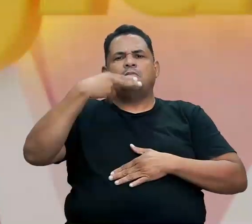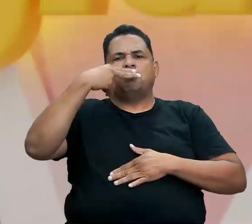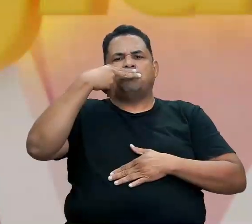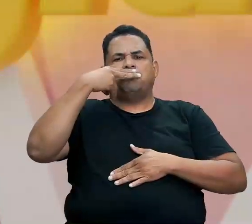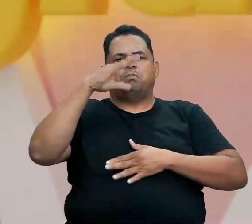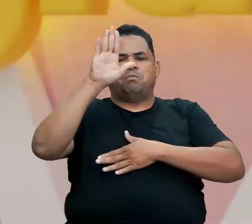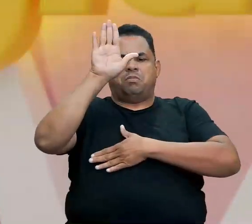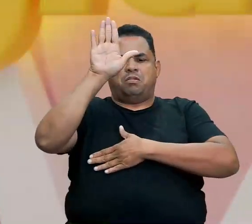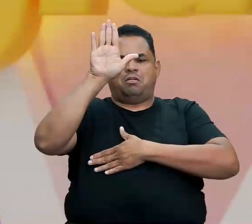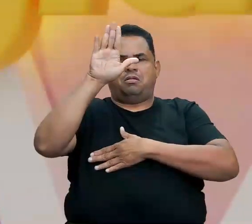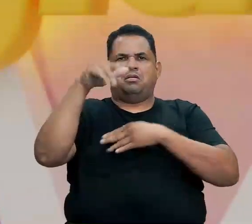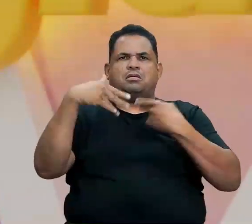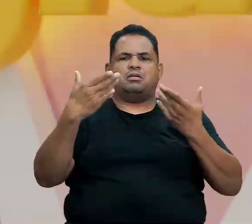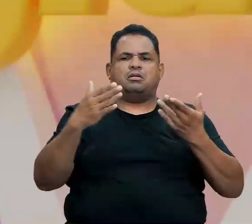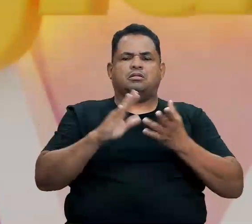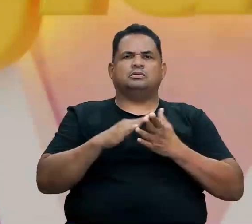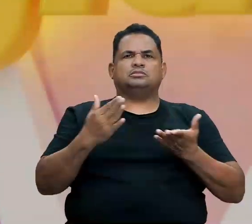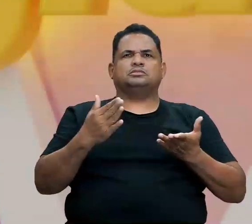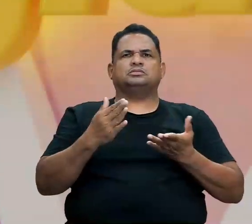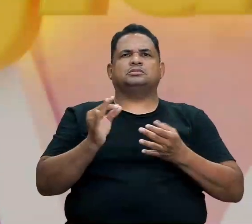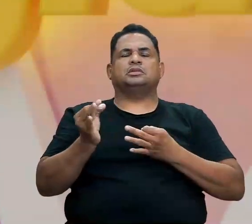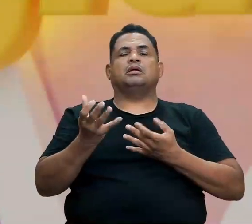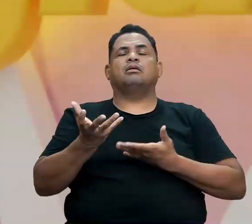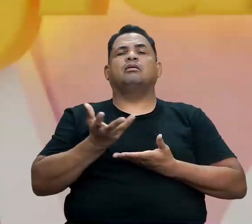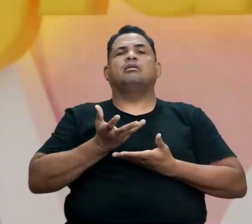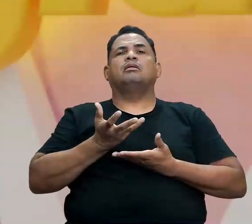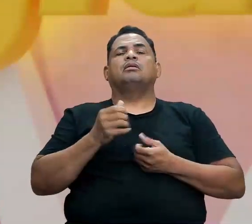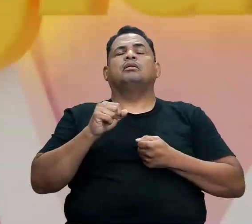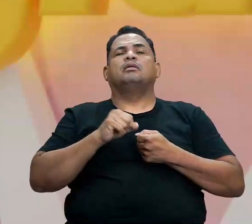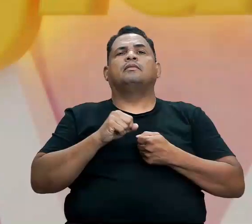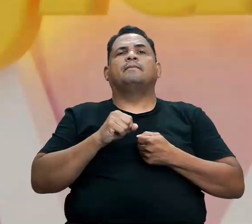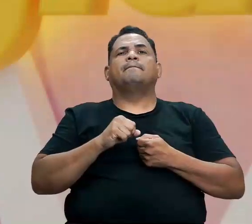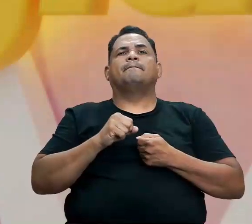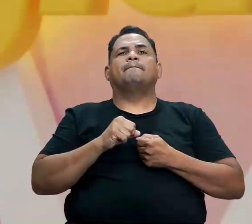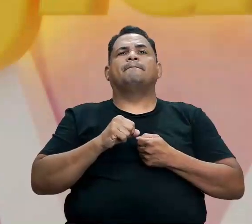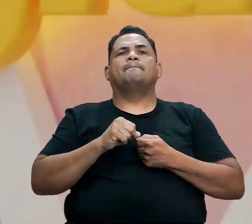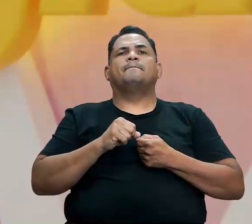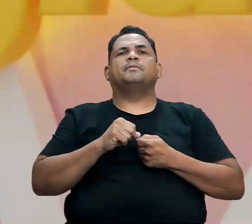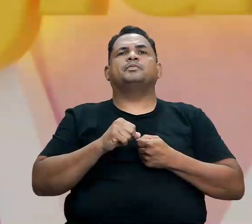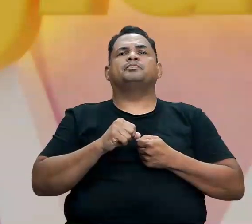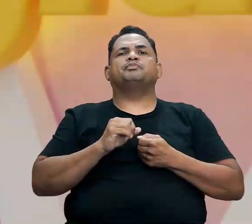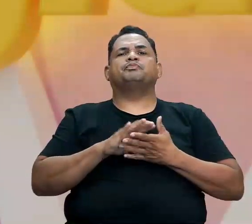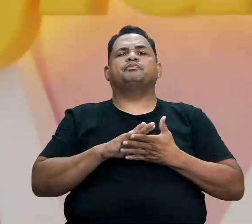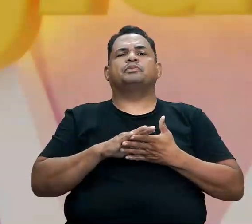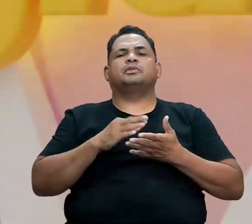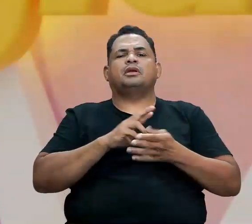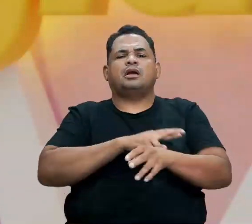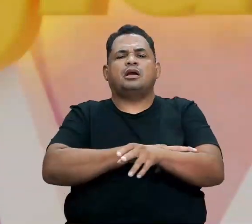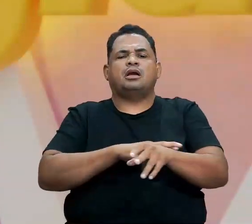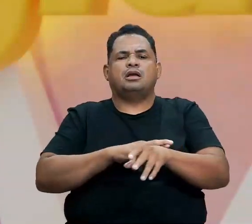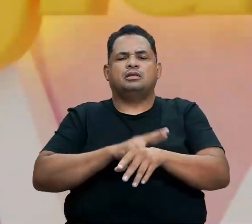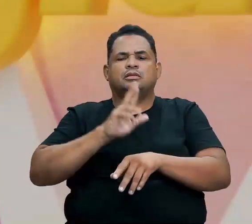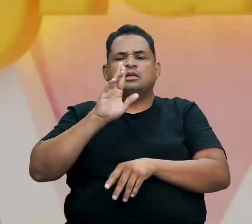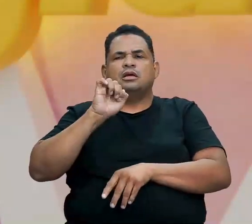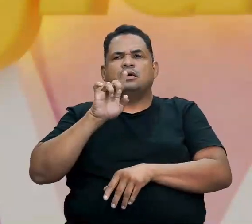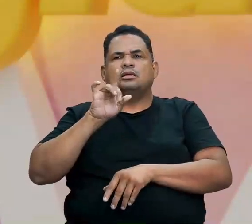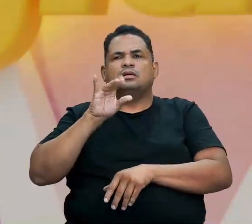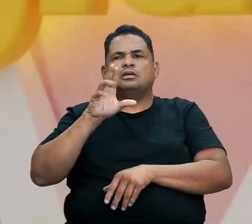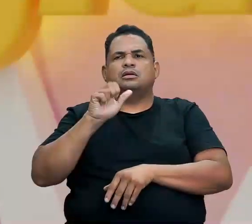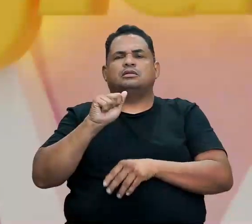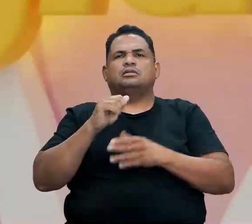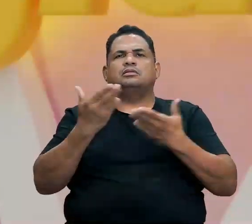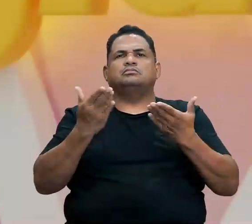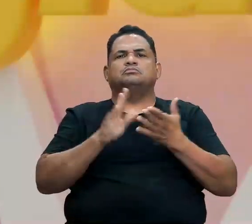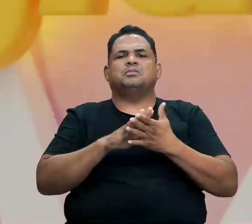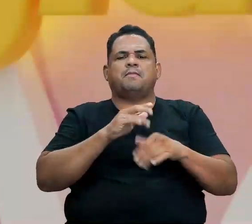pessoa etnocêntrica. O que ele queria fazer? Ele queria tornar a raça ariana uma raça única, né?